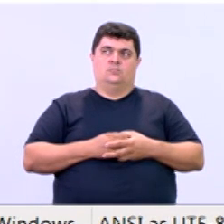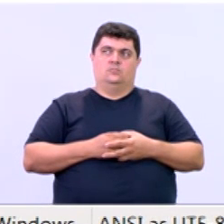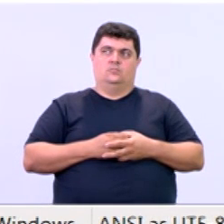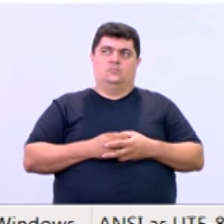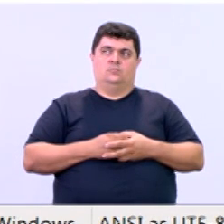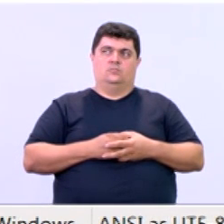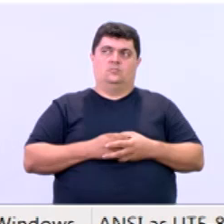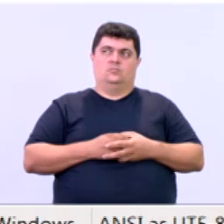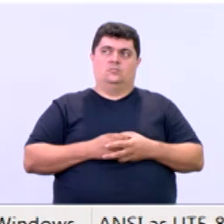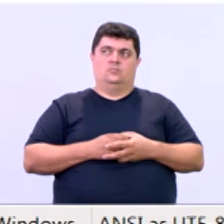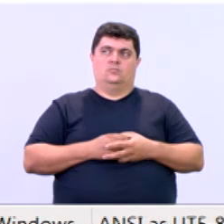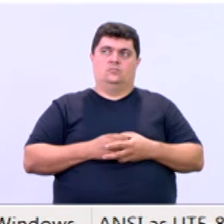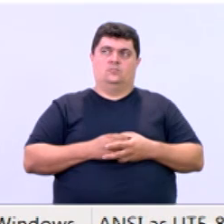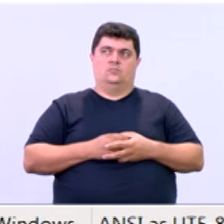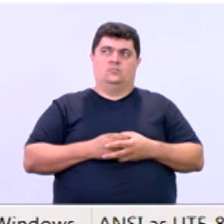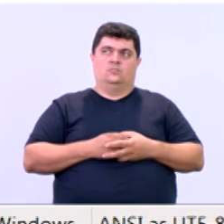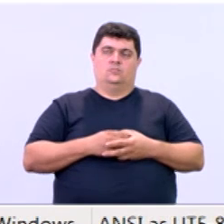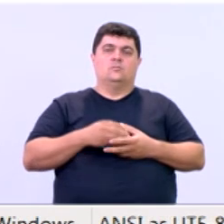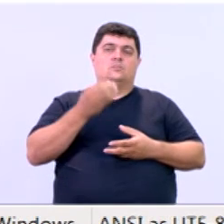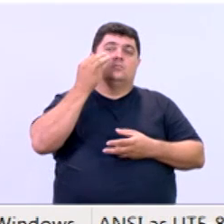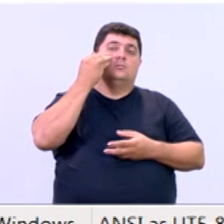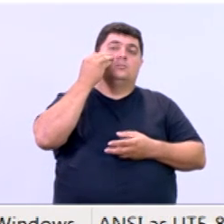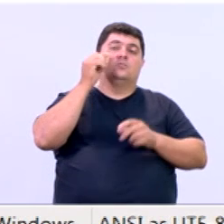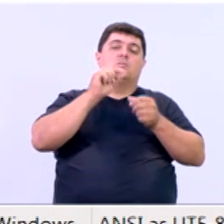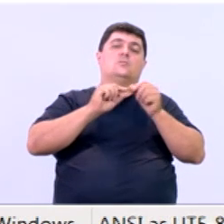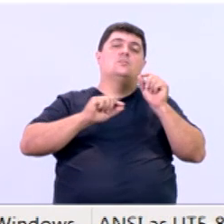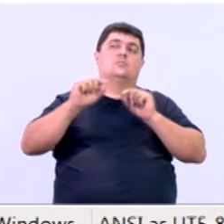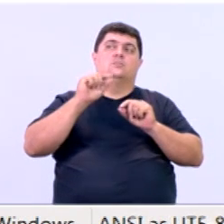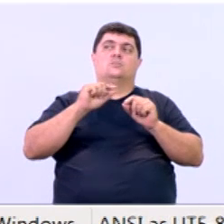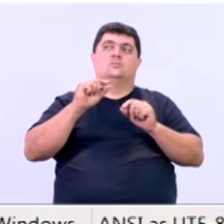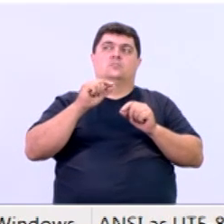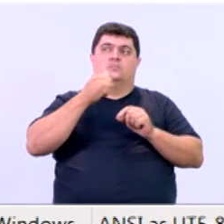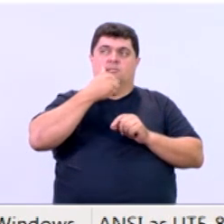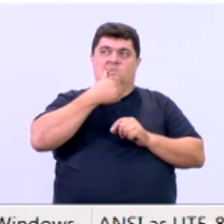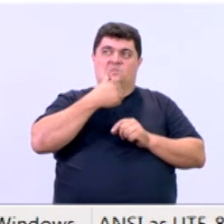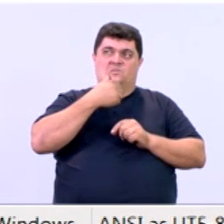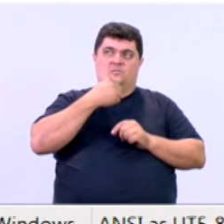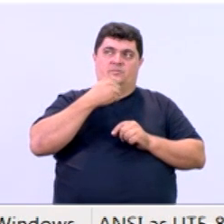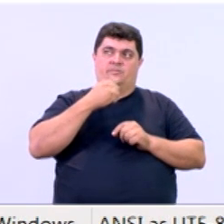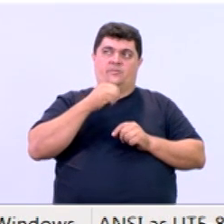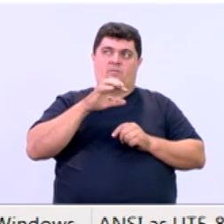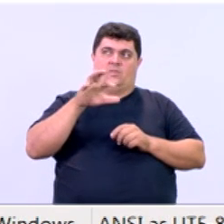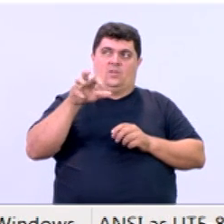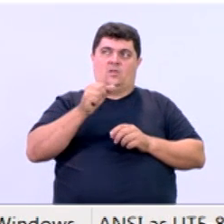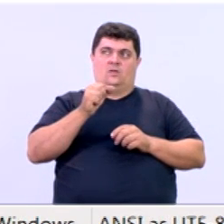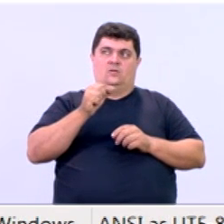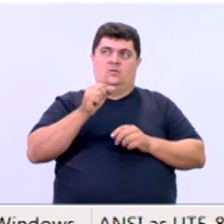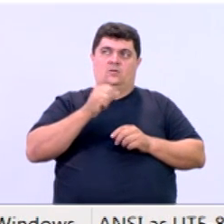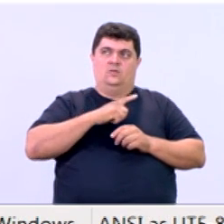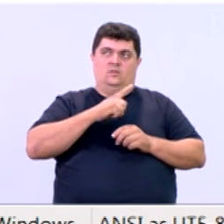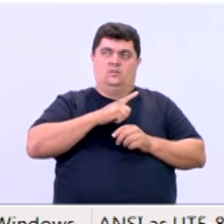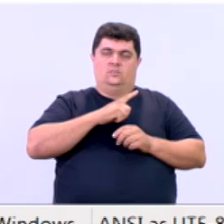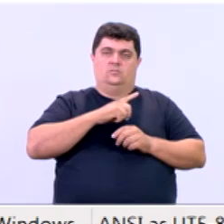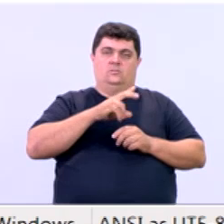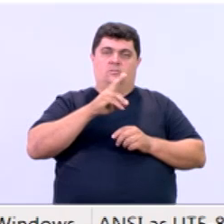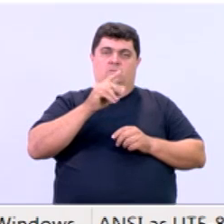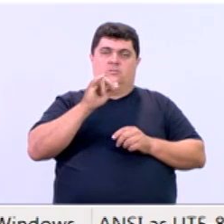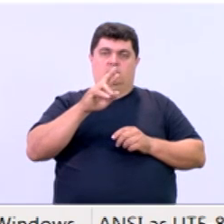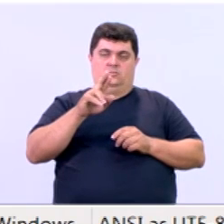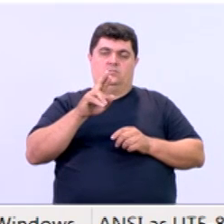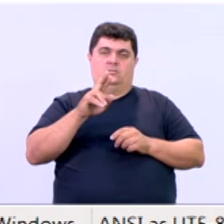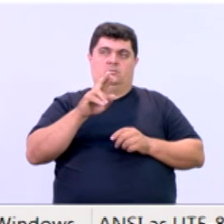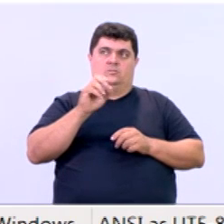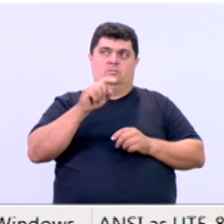tá aqui. O nosso script teste faz o quê? Ele pega o elemento que